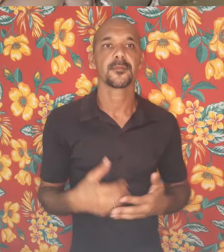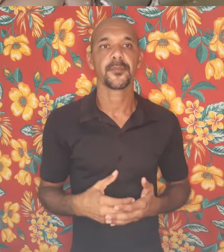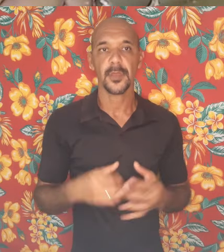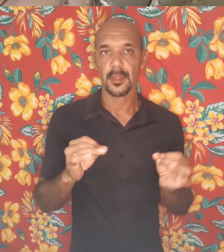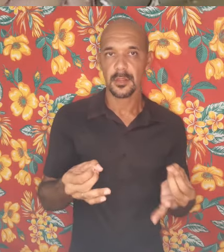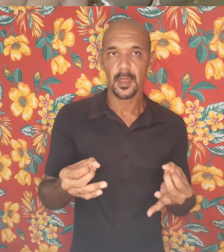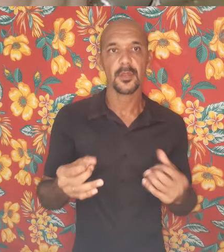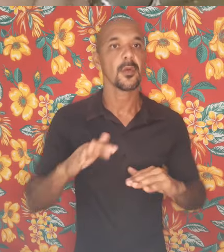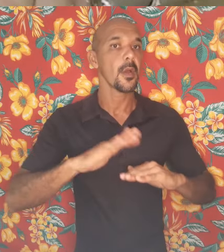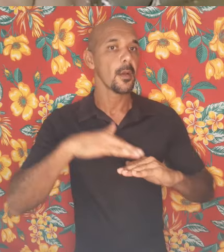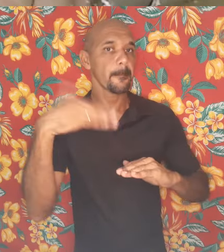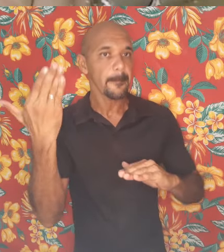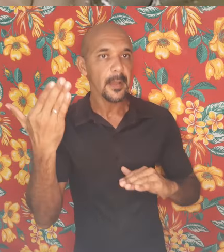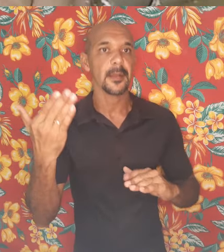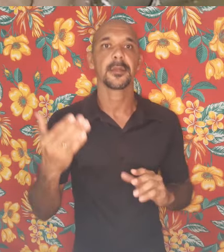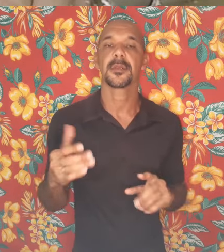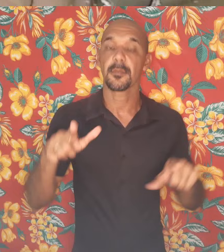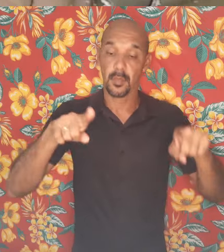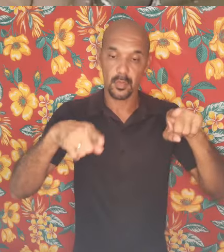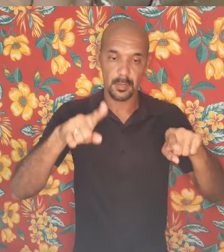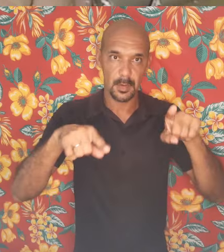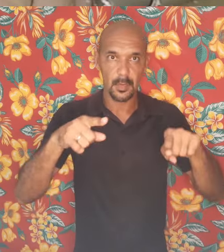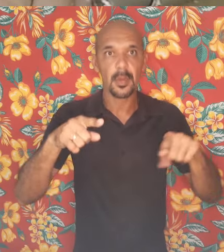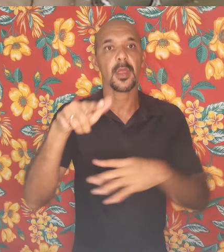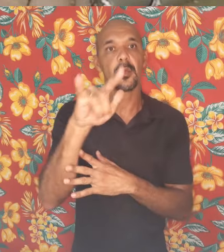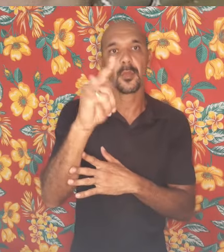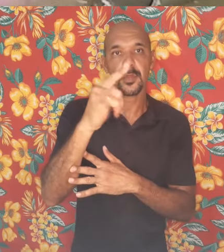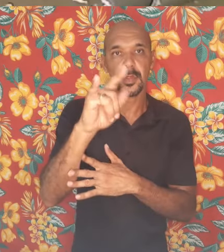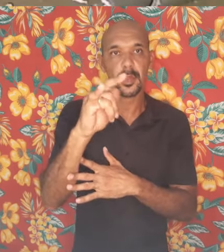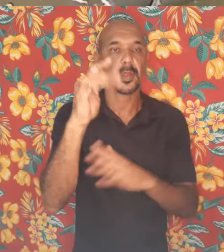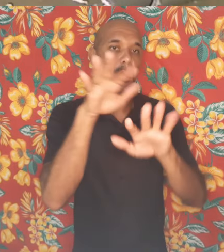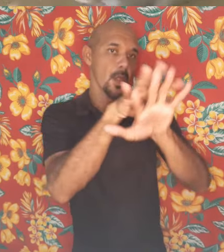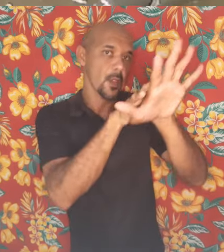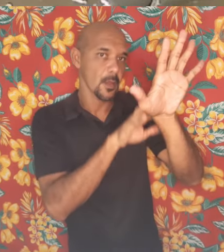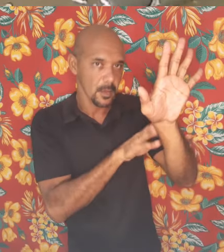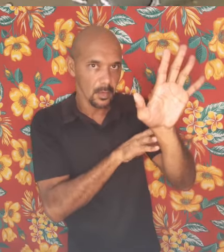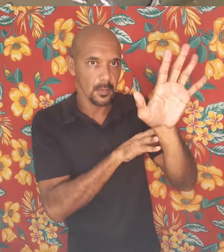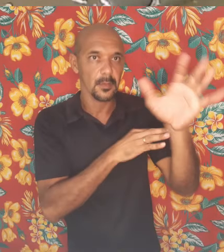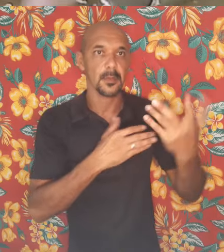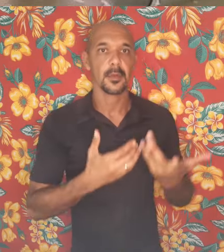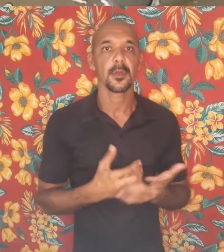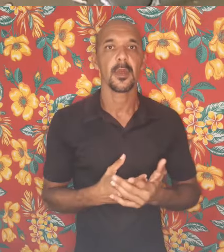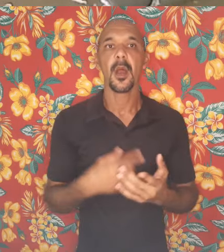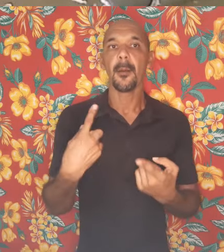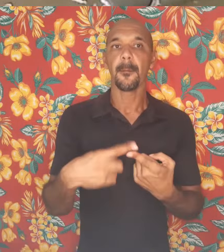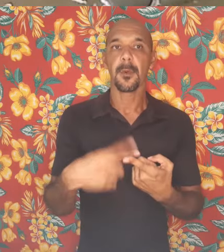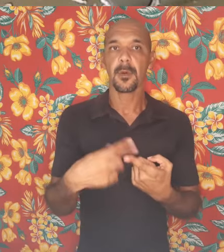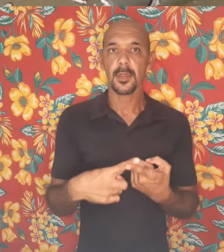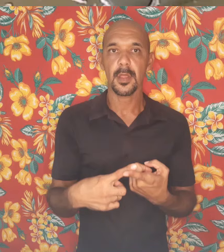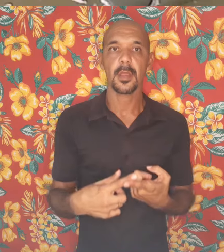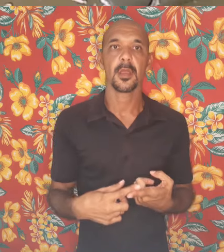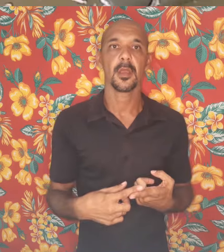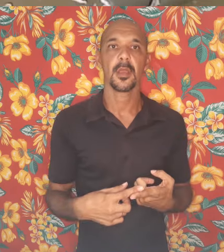para o boneco de luva, uma mãozinha simples muitas vezes resolve mais o problema, resolve o seu